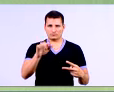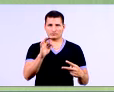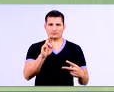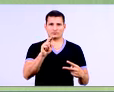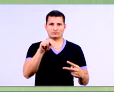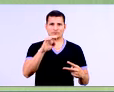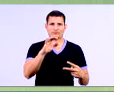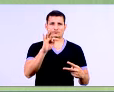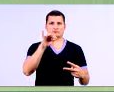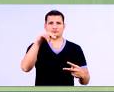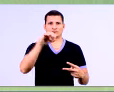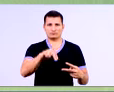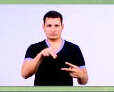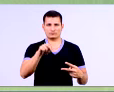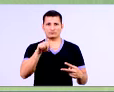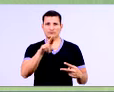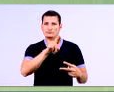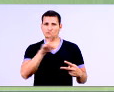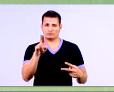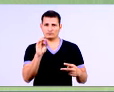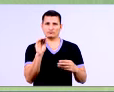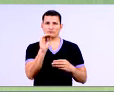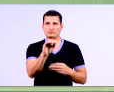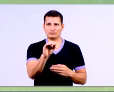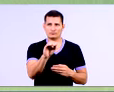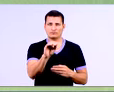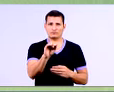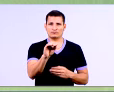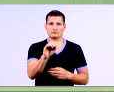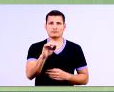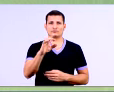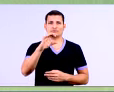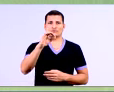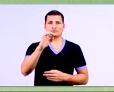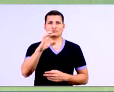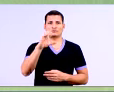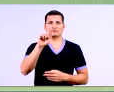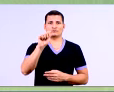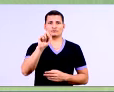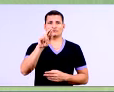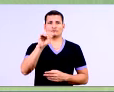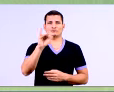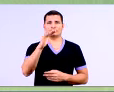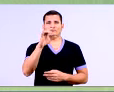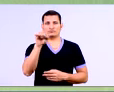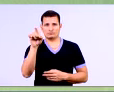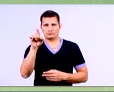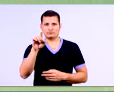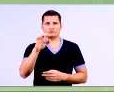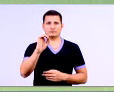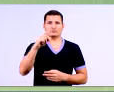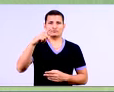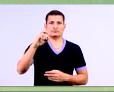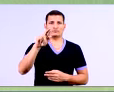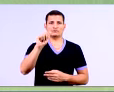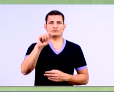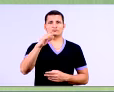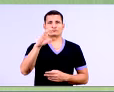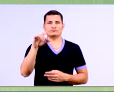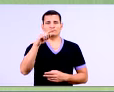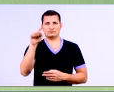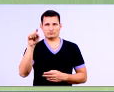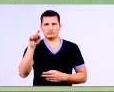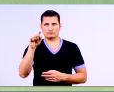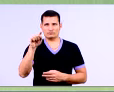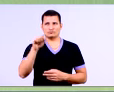Function é o nome que nós damos a declaração de operação. Significa que o que vier após dela é